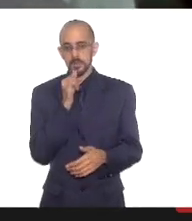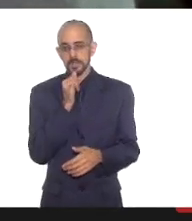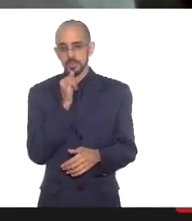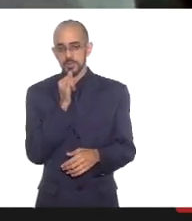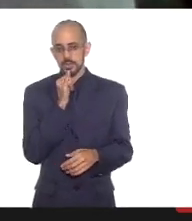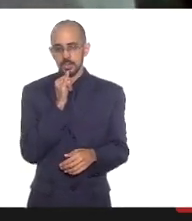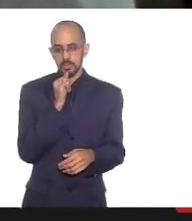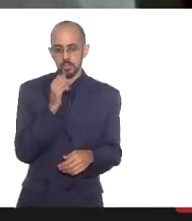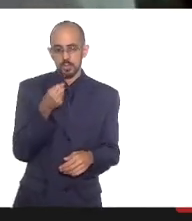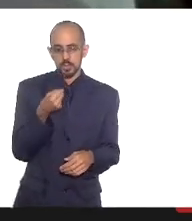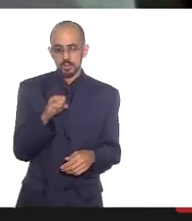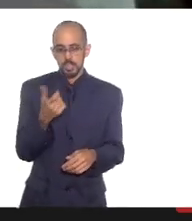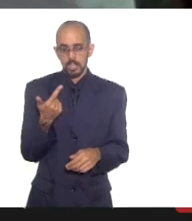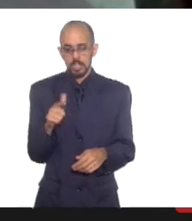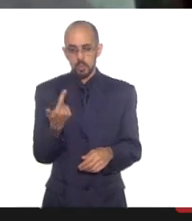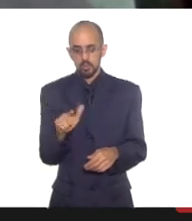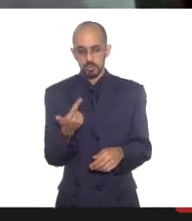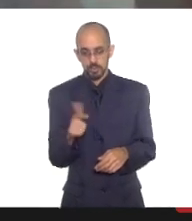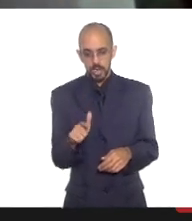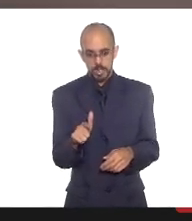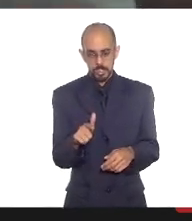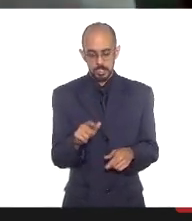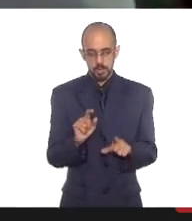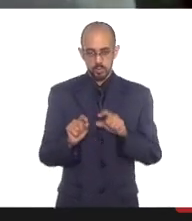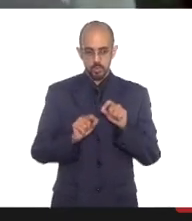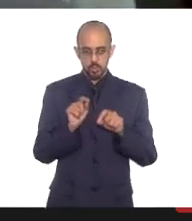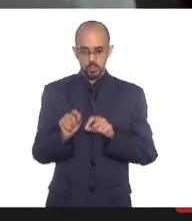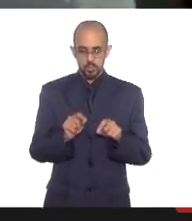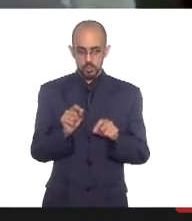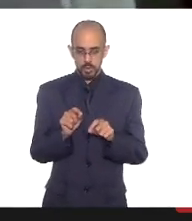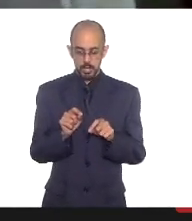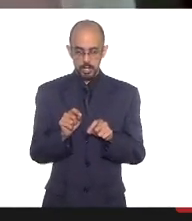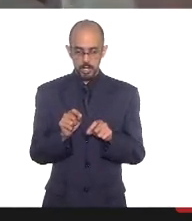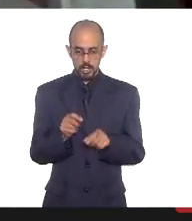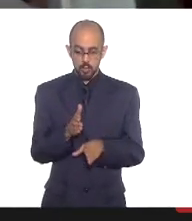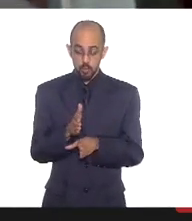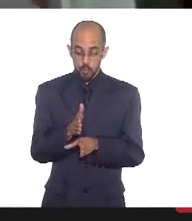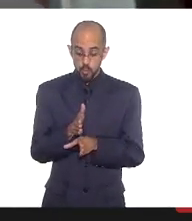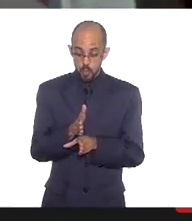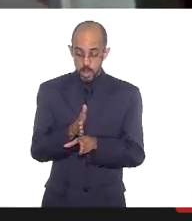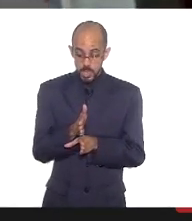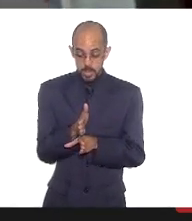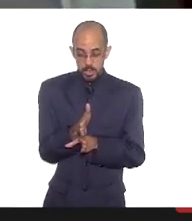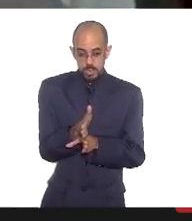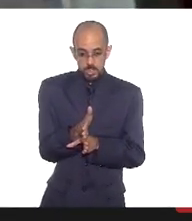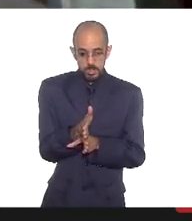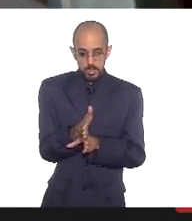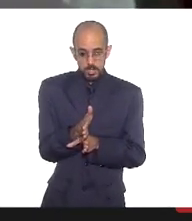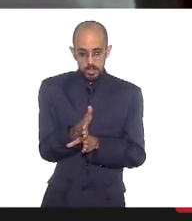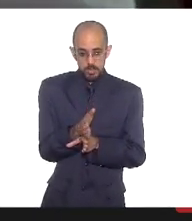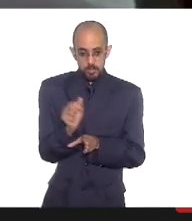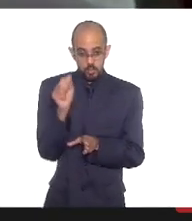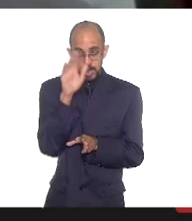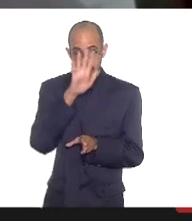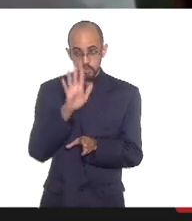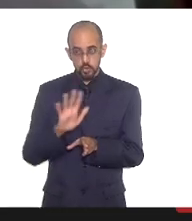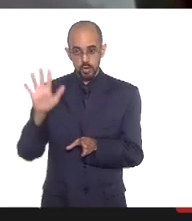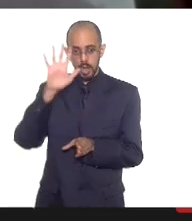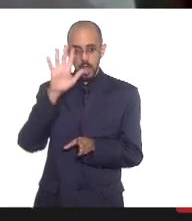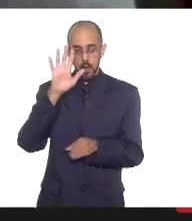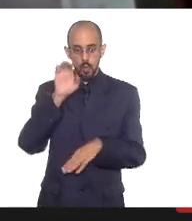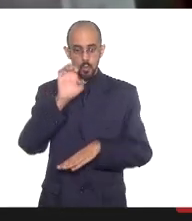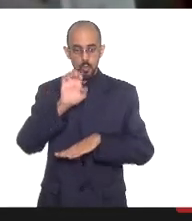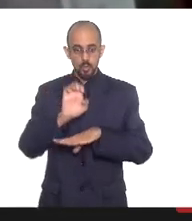assim marmonir na da Visão Nacional a visão Estadual a gente tem que buscar essa agonia